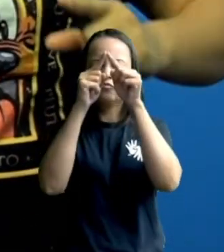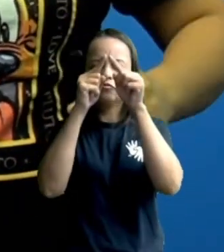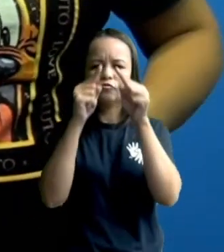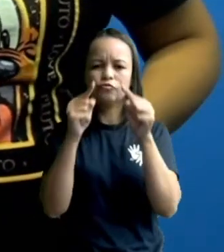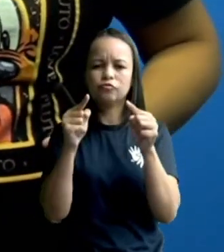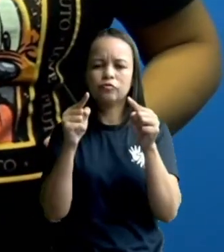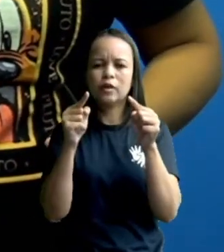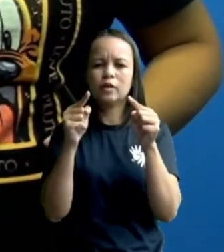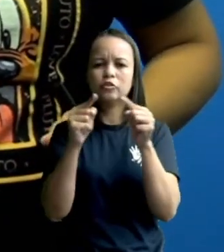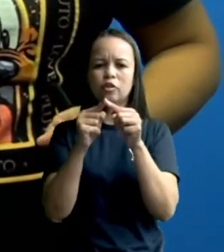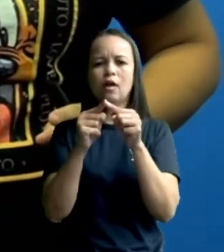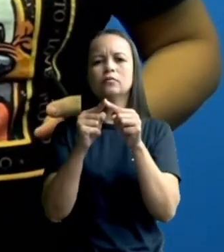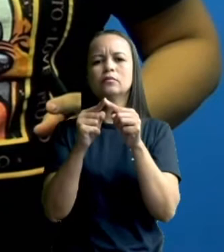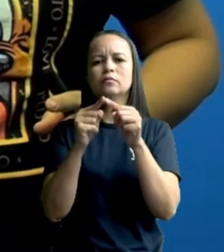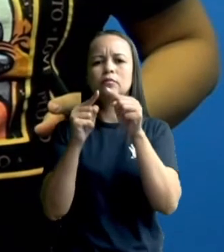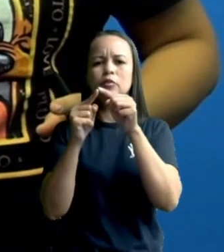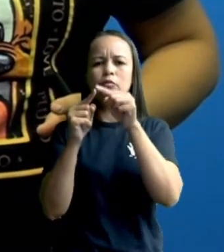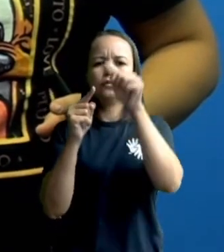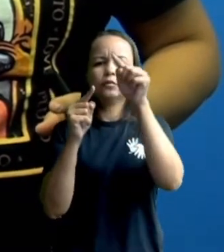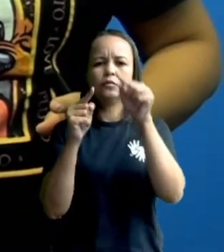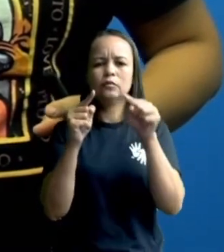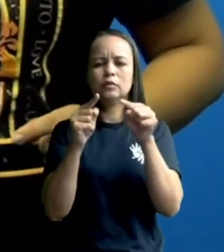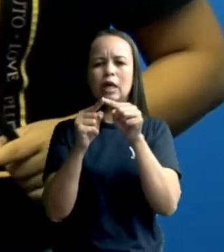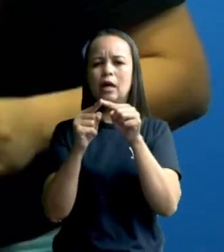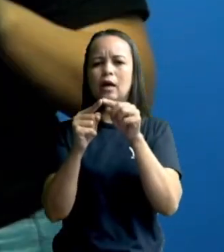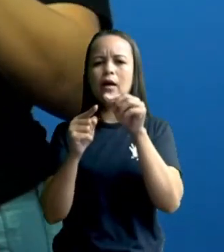fechado, acutângulo? Diz para mim.